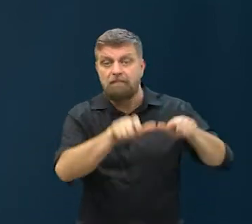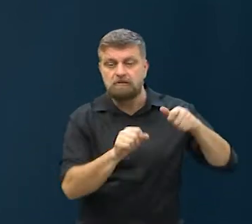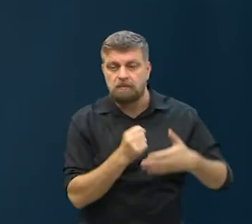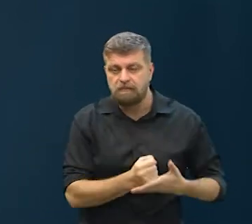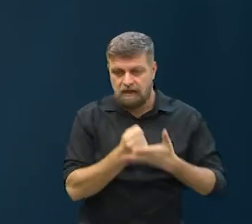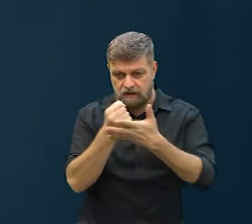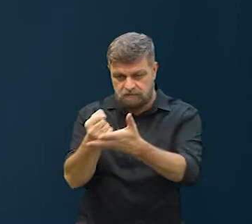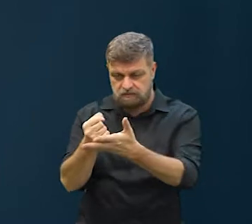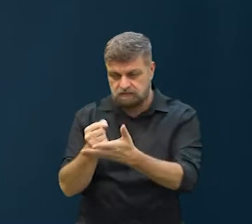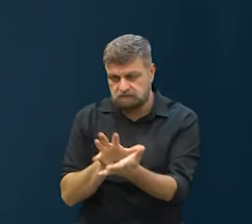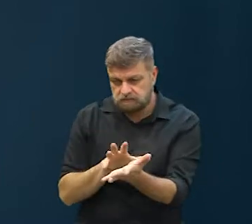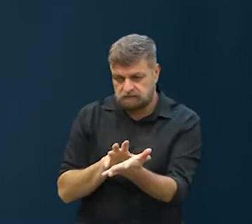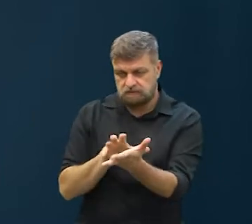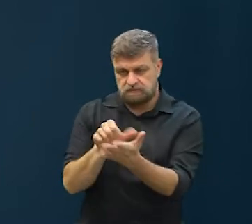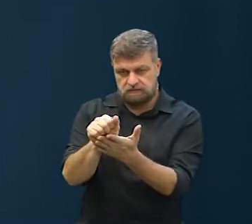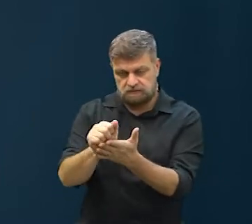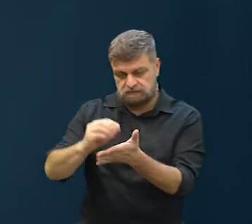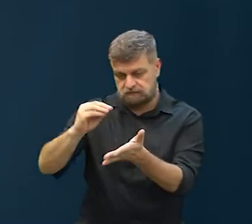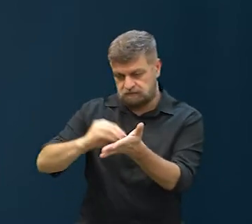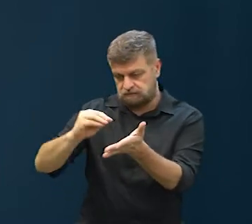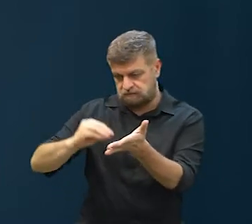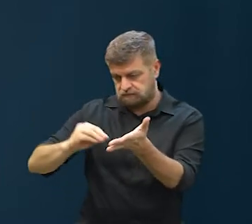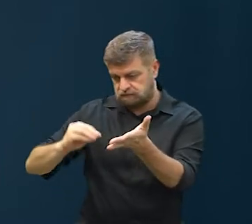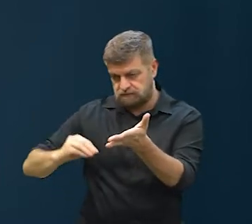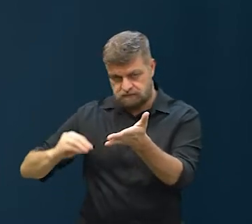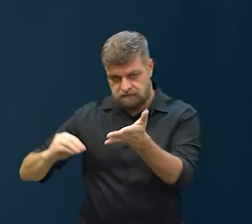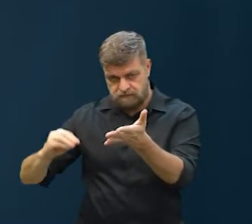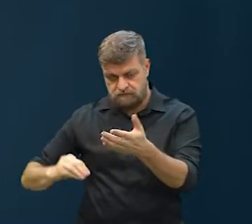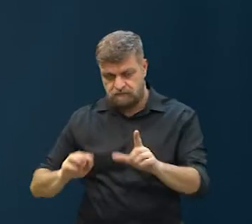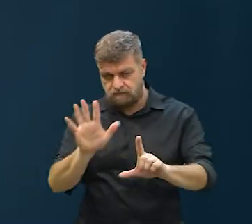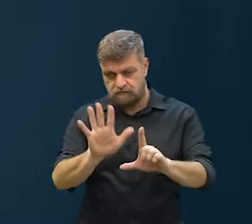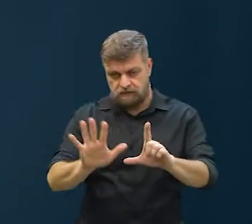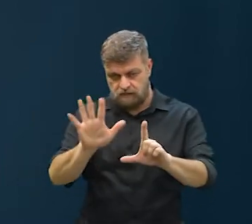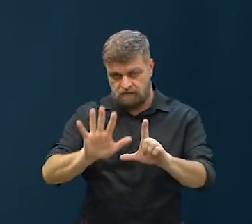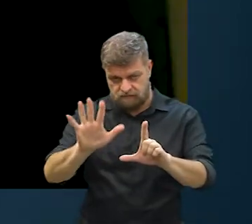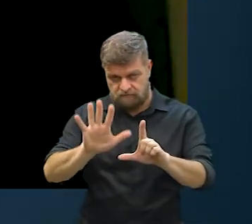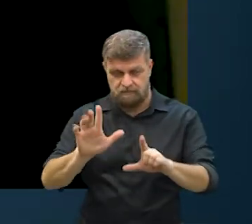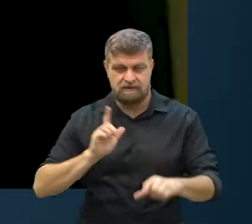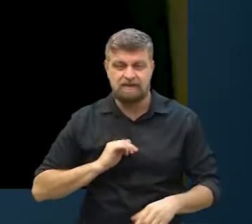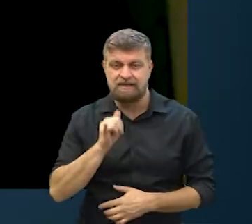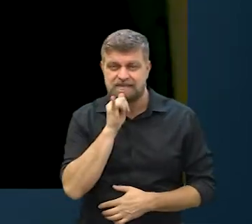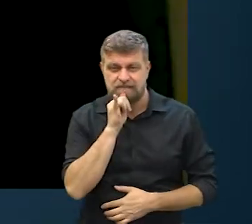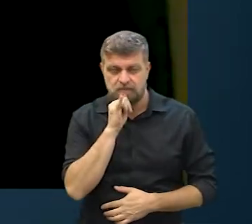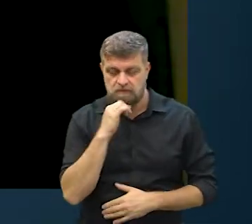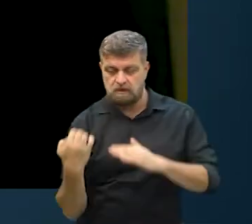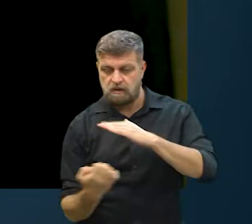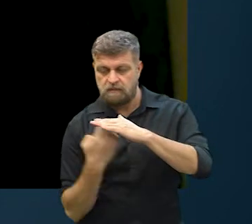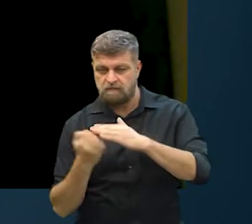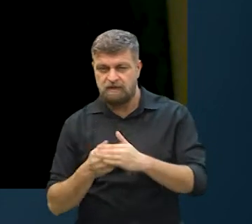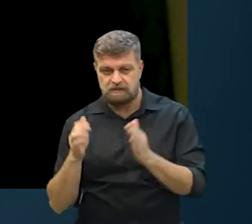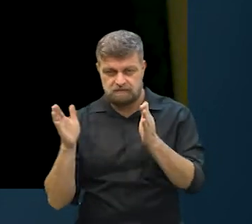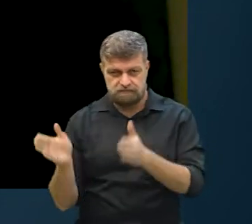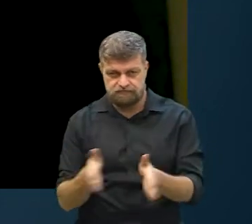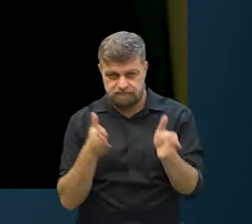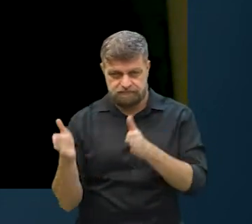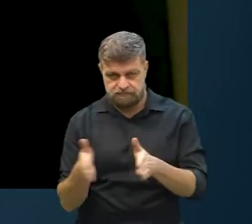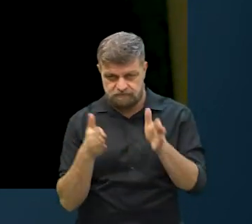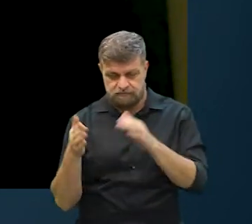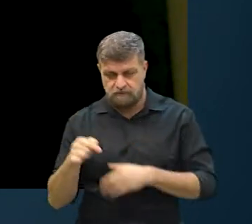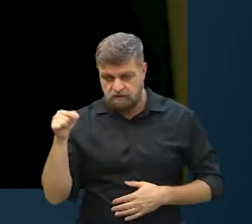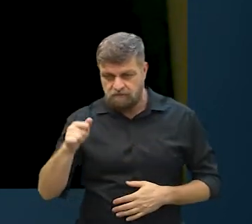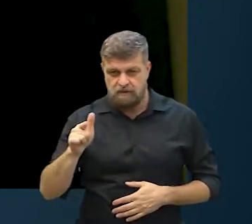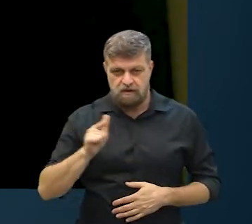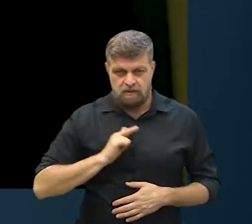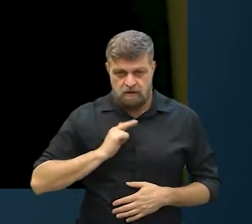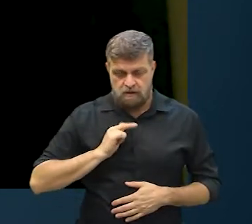tarefa. Então, a gente cadastra esse público dentro da plataforma. Se for uma indústria, um prestador